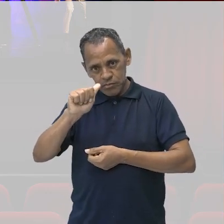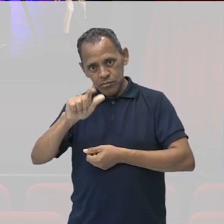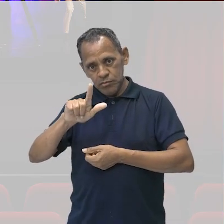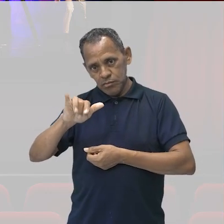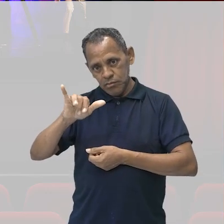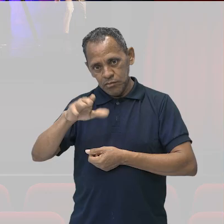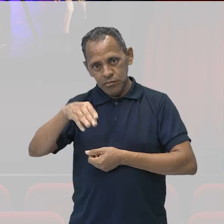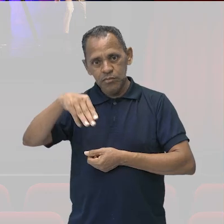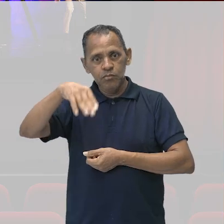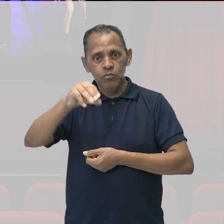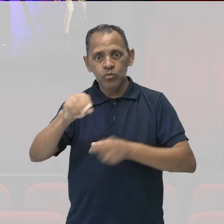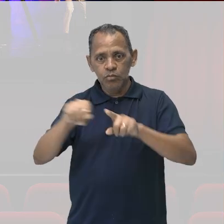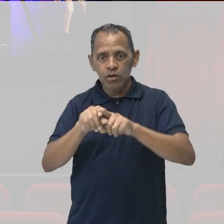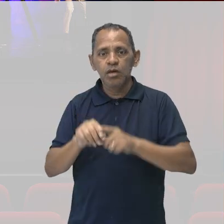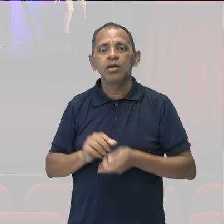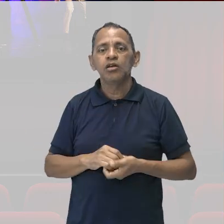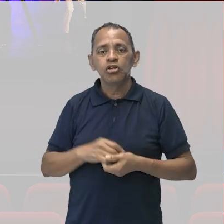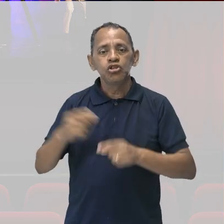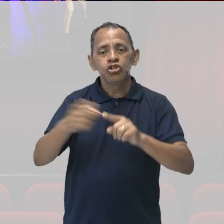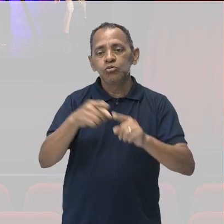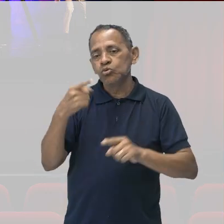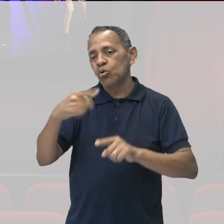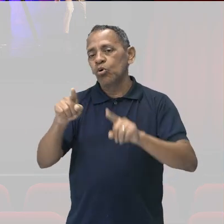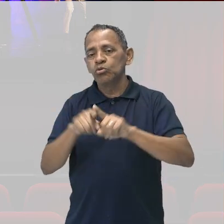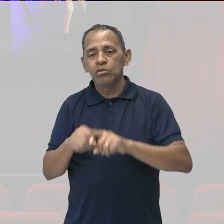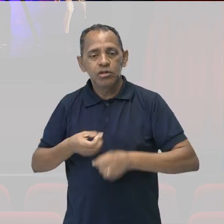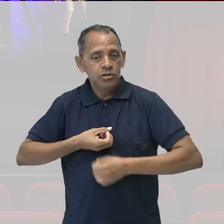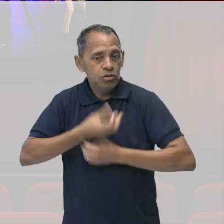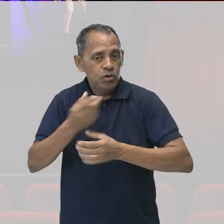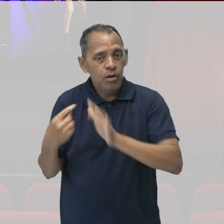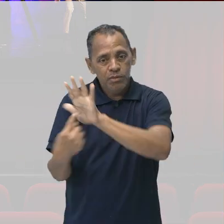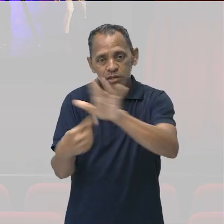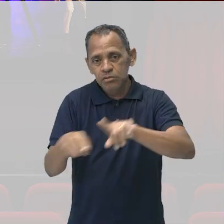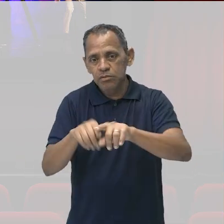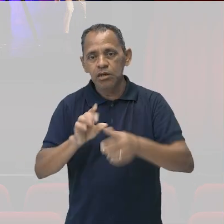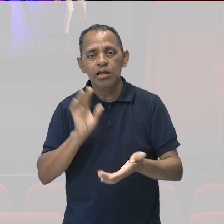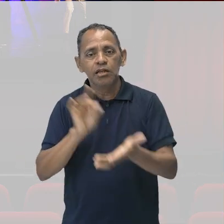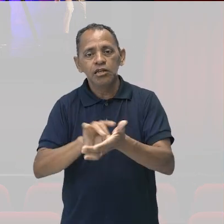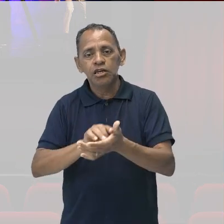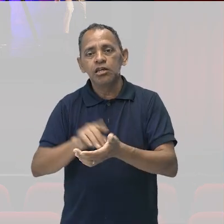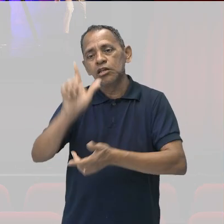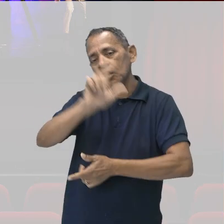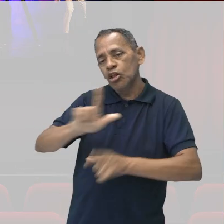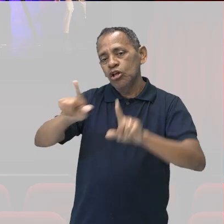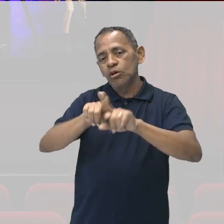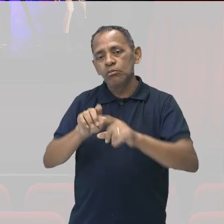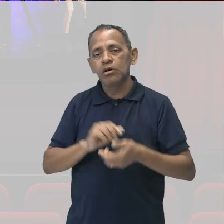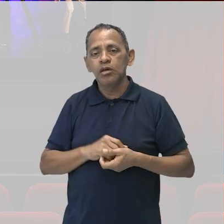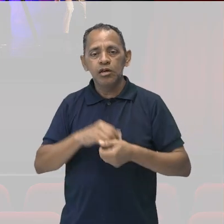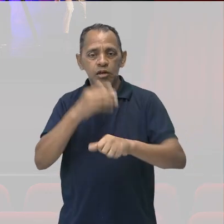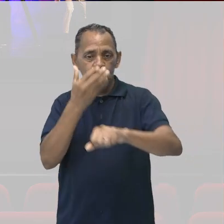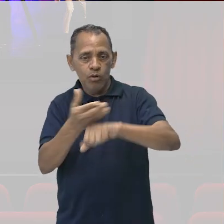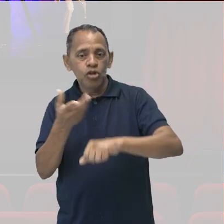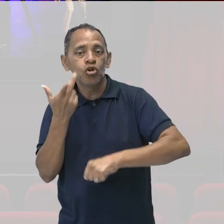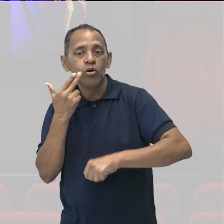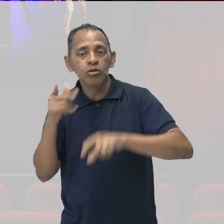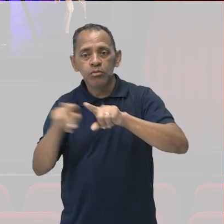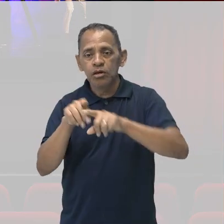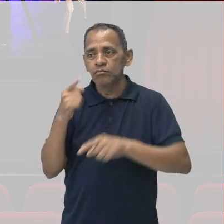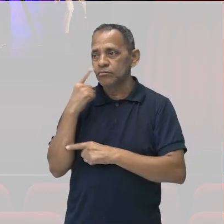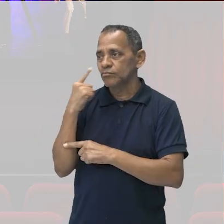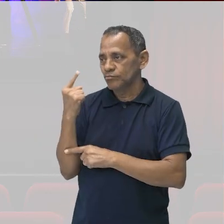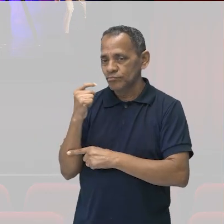surrealismo, que exploram novas formas de expressão, representação e questionam a realidade e a